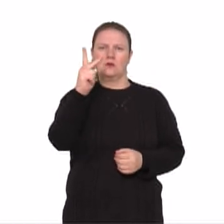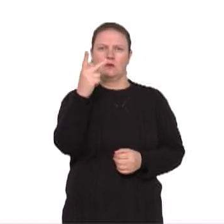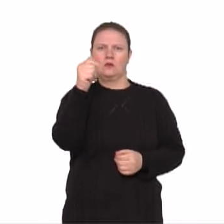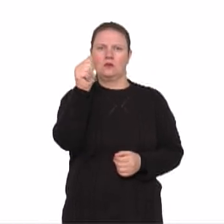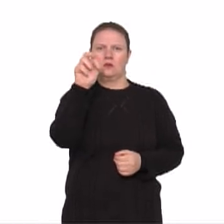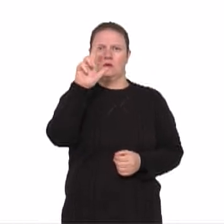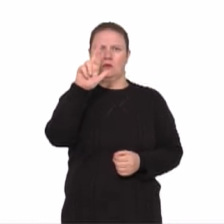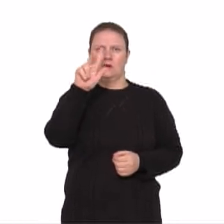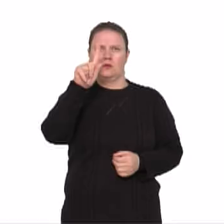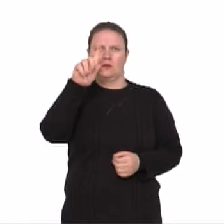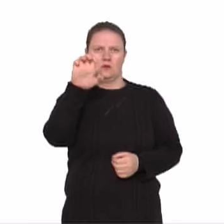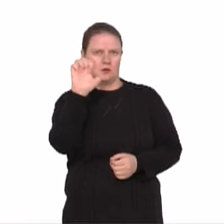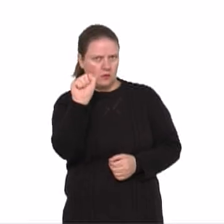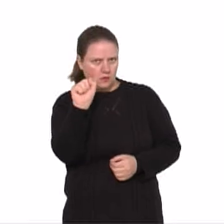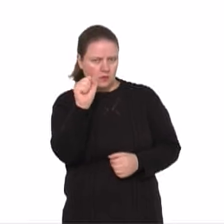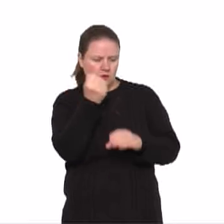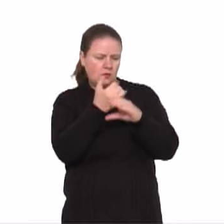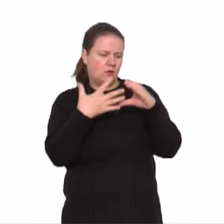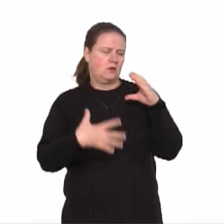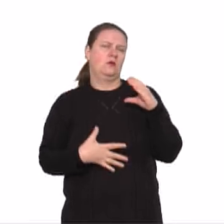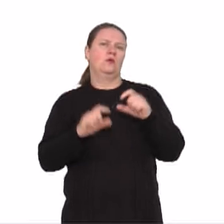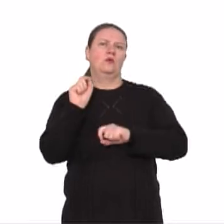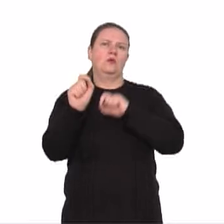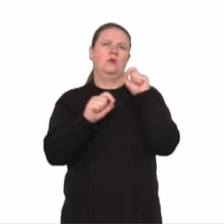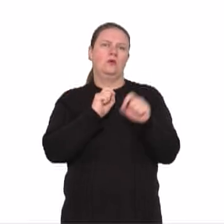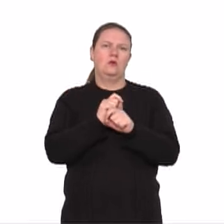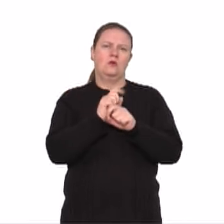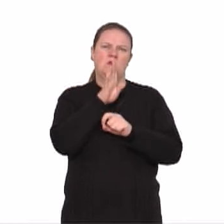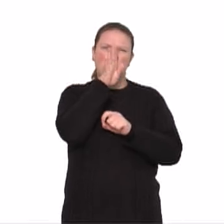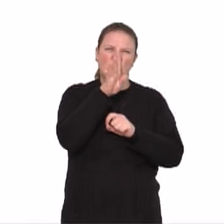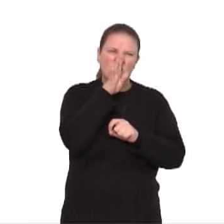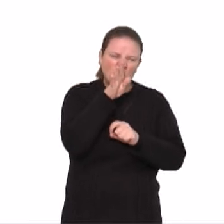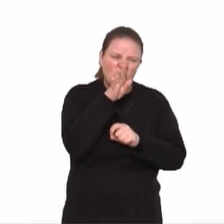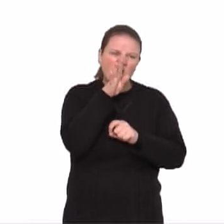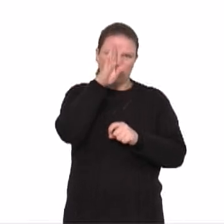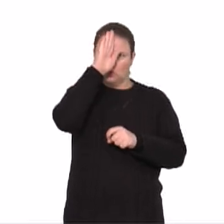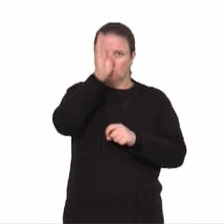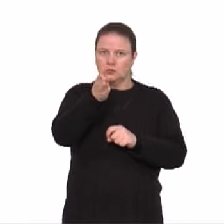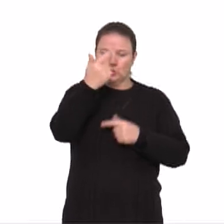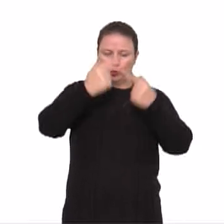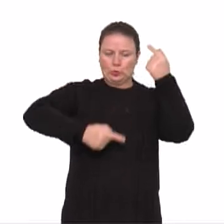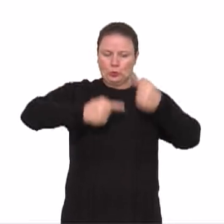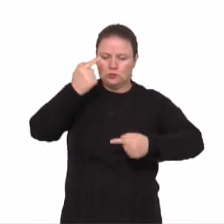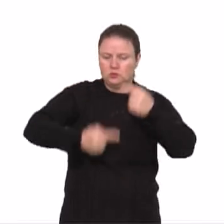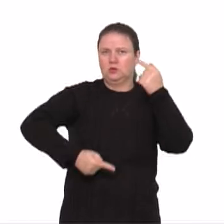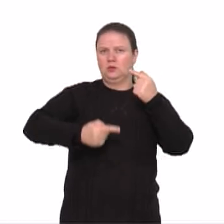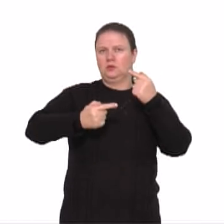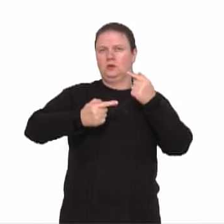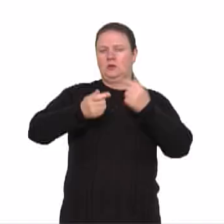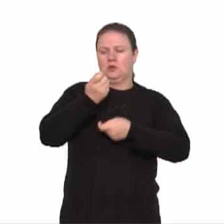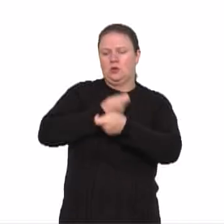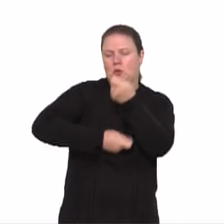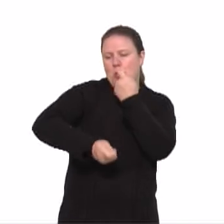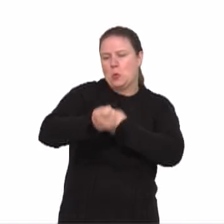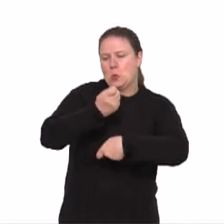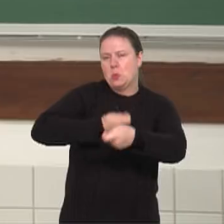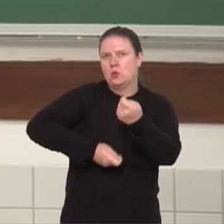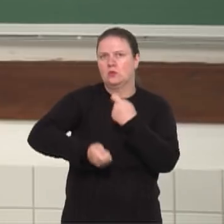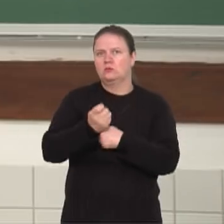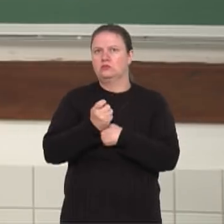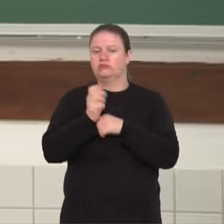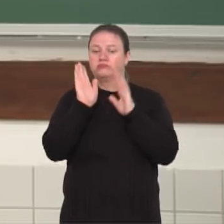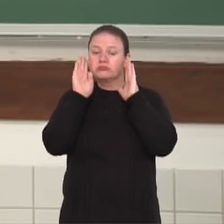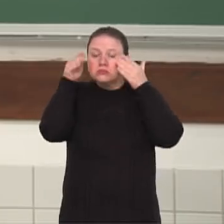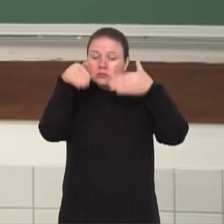algumas características assim. Geralmente são utilizadas para fazer críticas políticas, né, ou econômicas a determinada